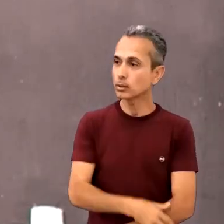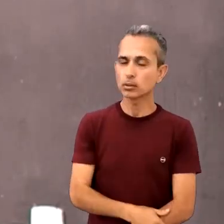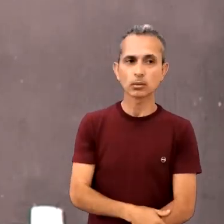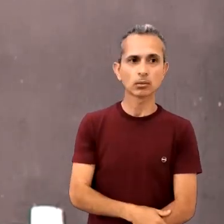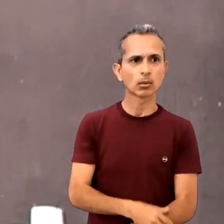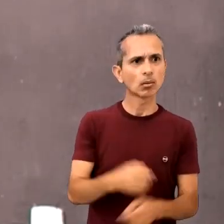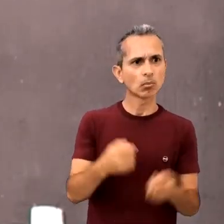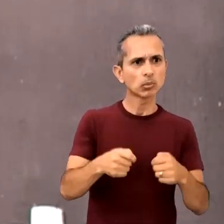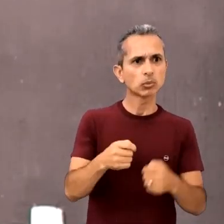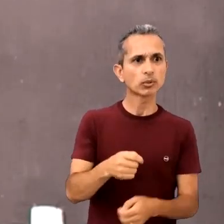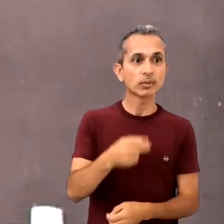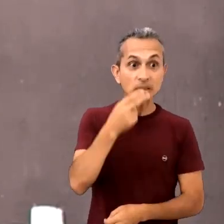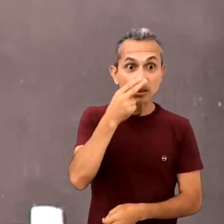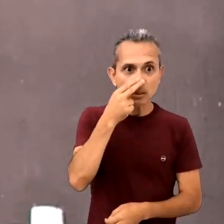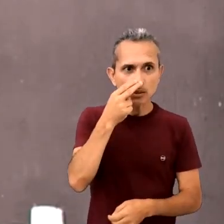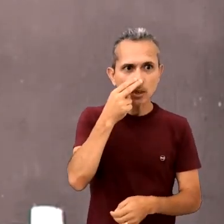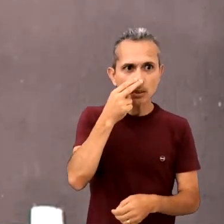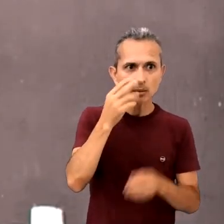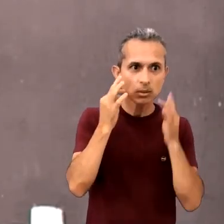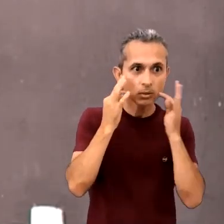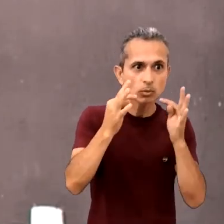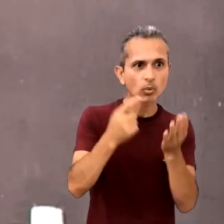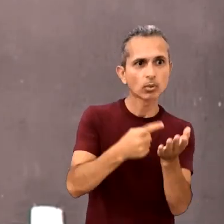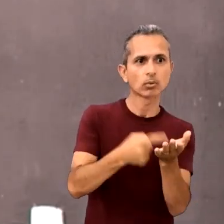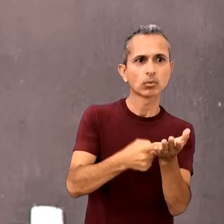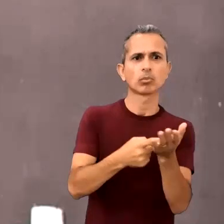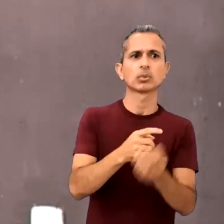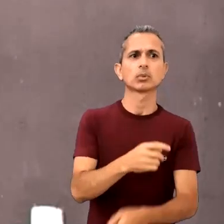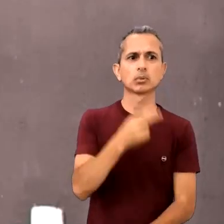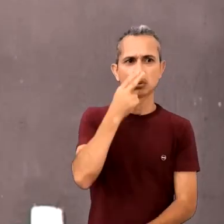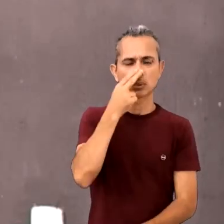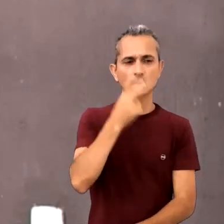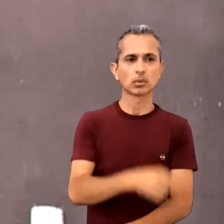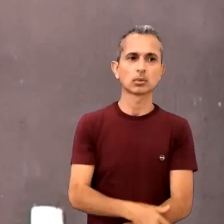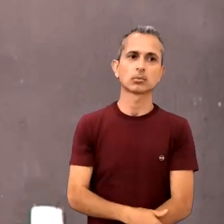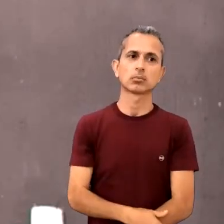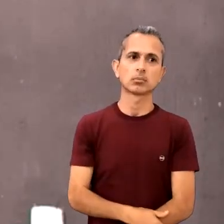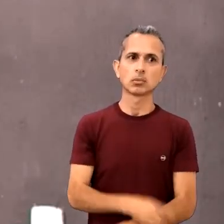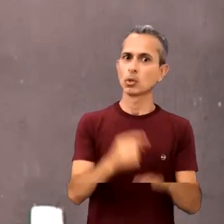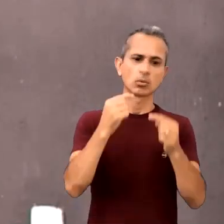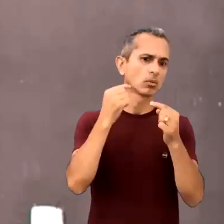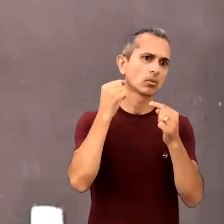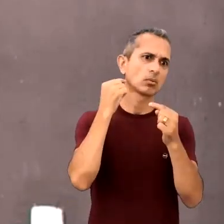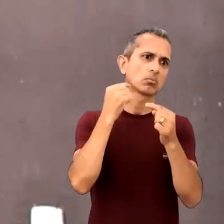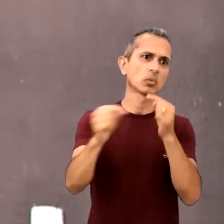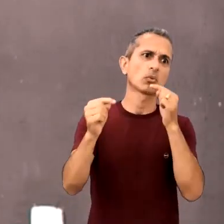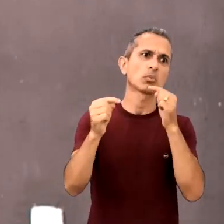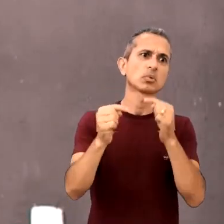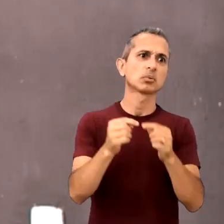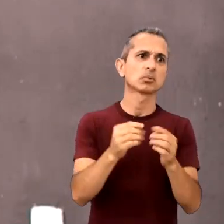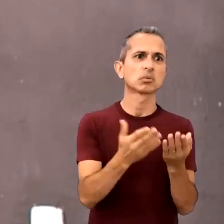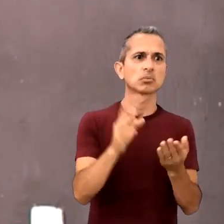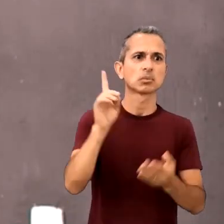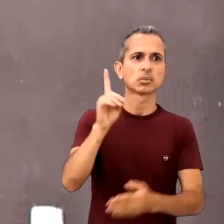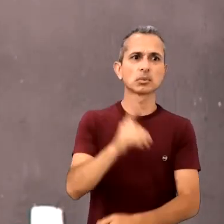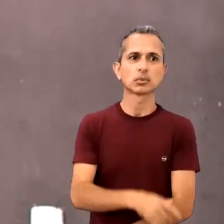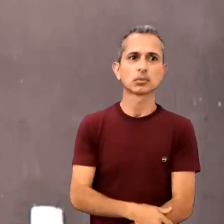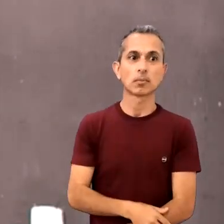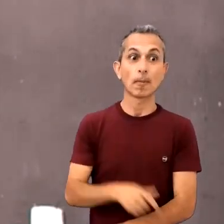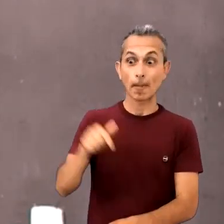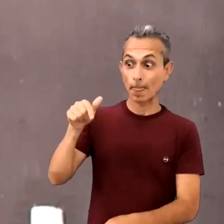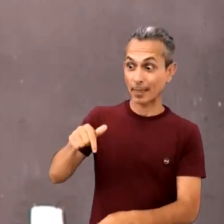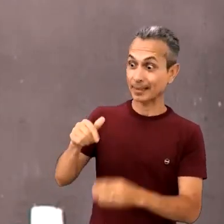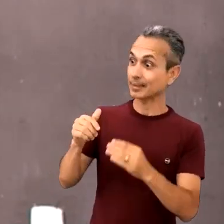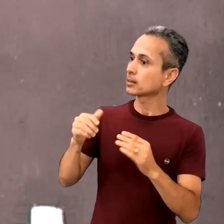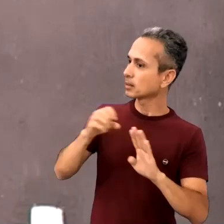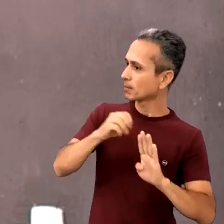Tenha modo de crente. Tenha compromisso de crente. Não faz sentido isso. Aqui na igreja eu já